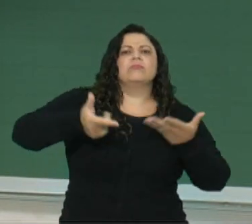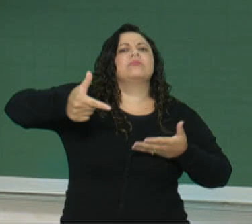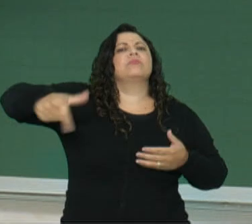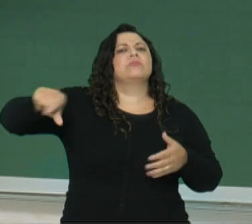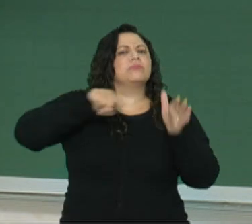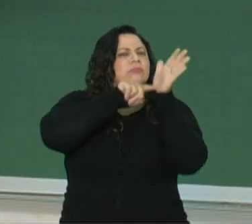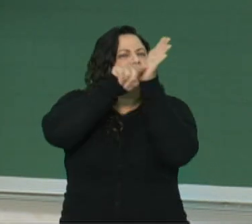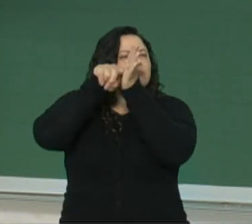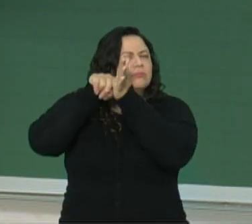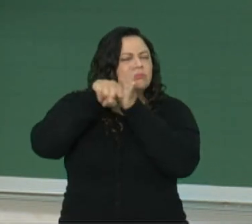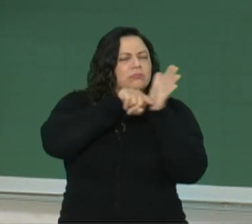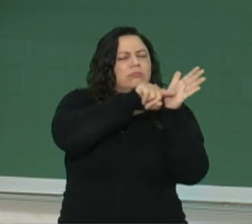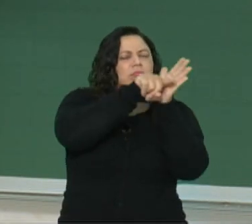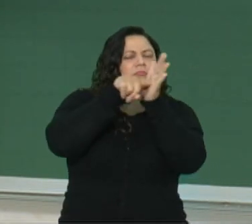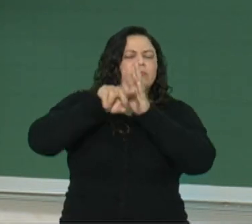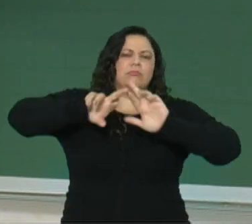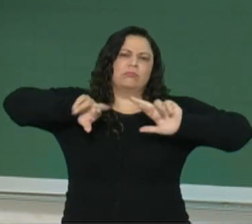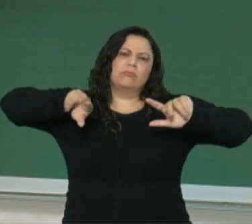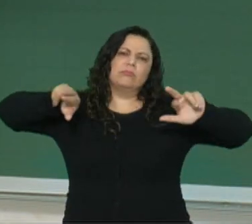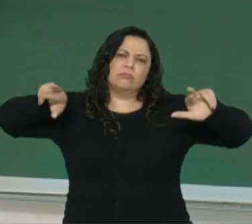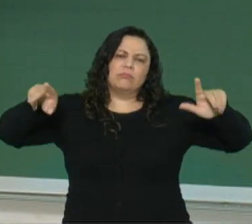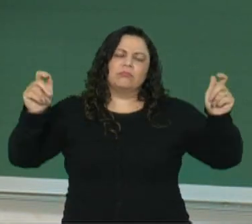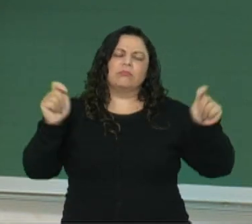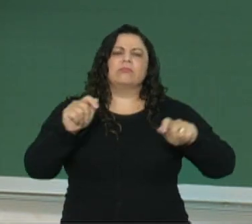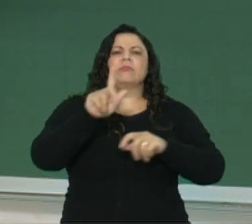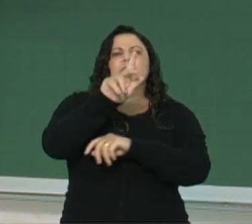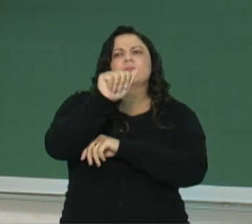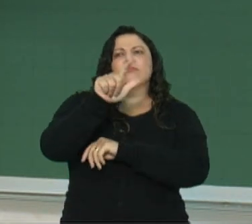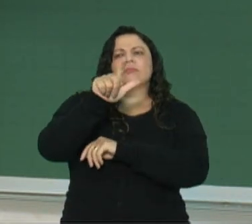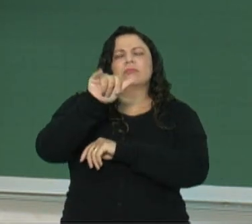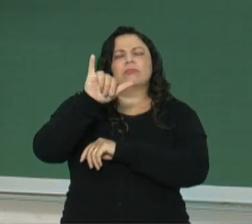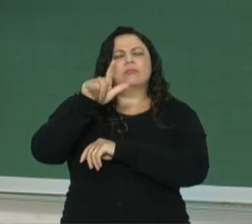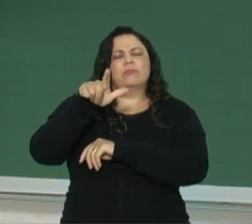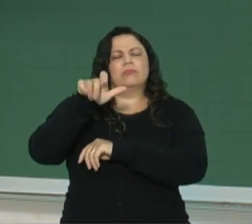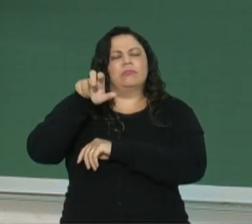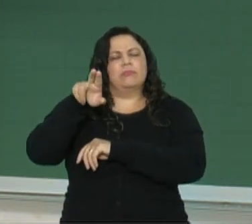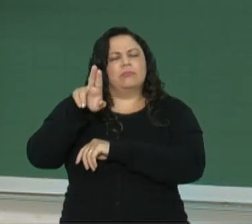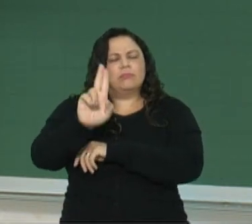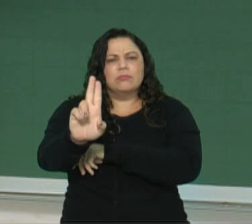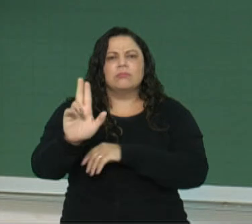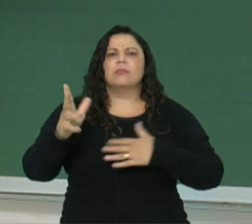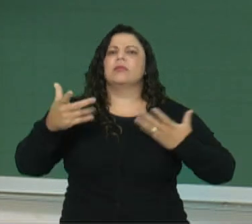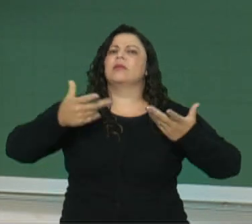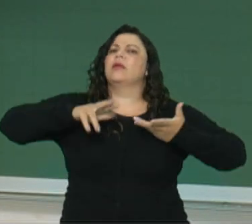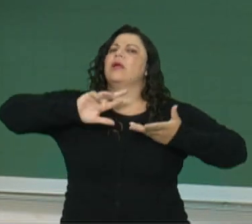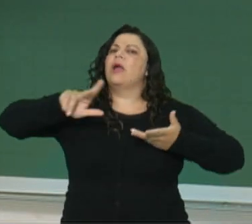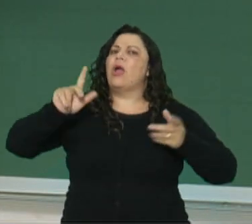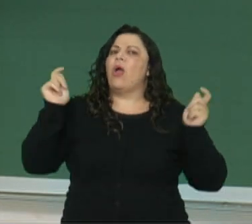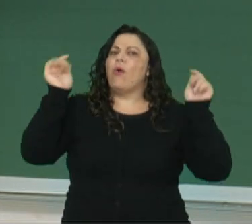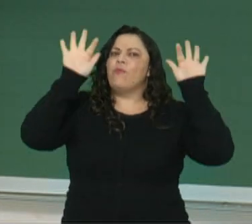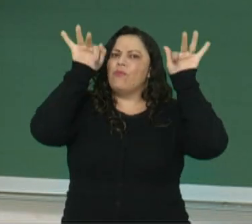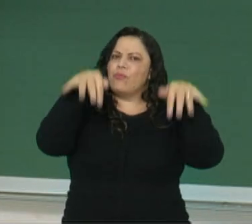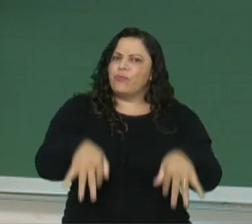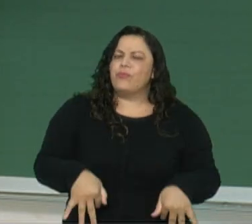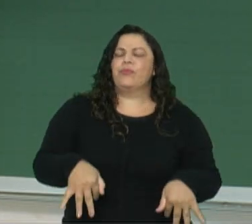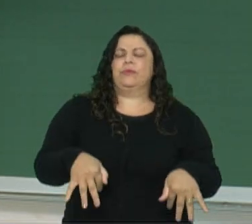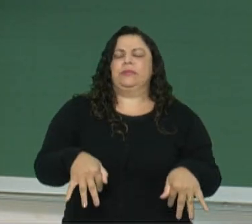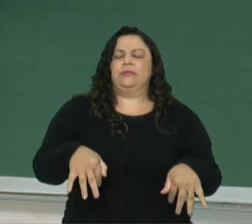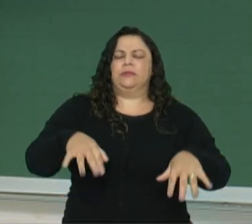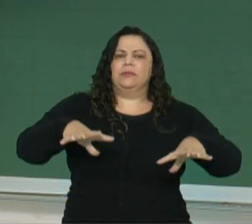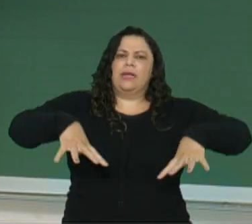Galileu Galileu e o final ali da Idade Média, que foi inclusive a causa do fim da Idade